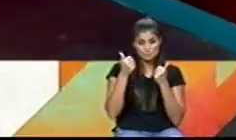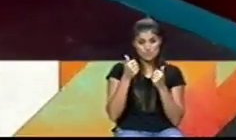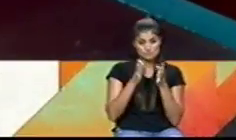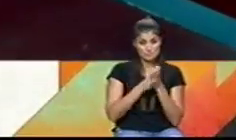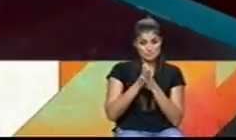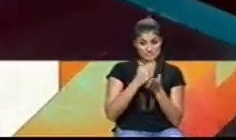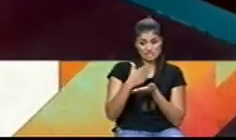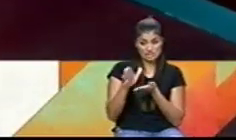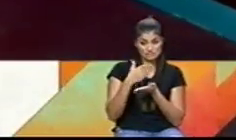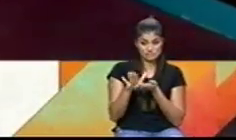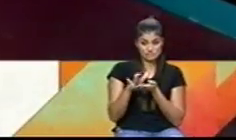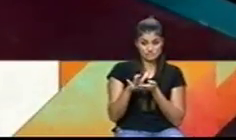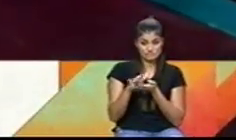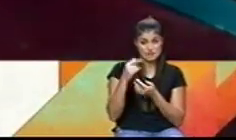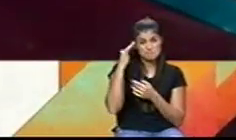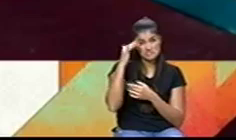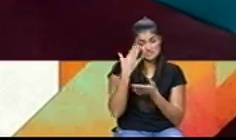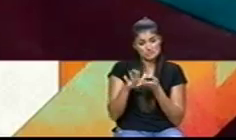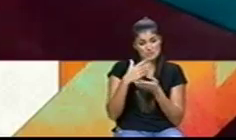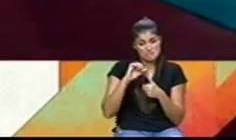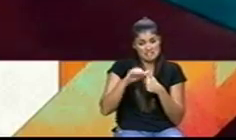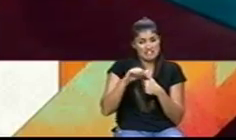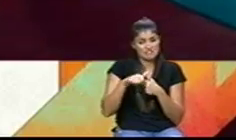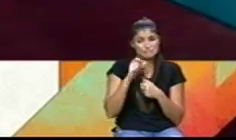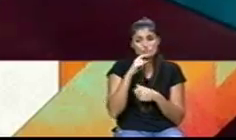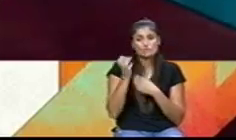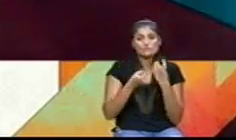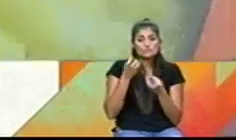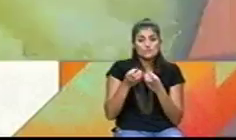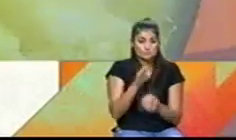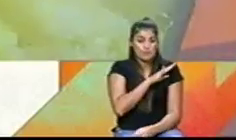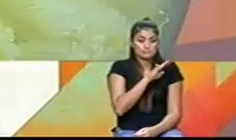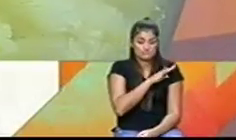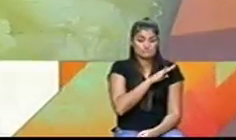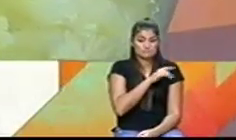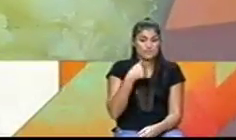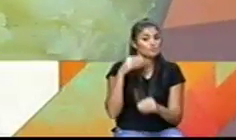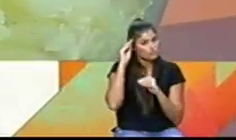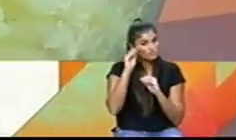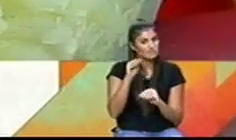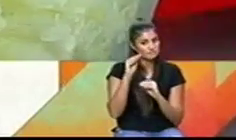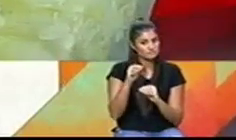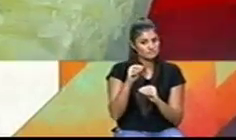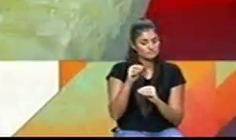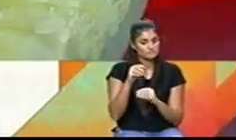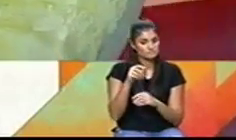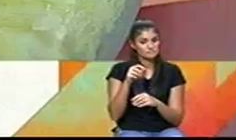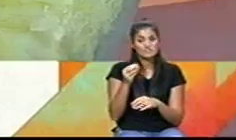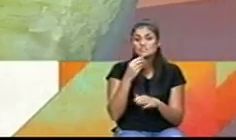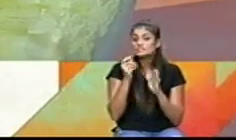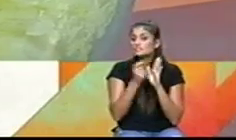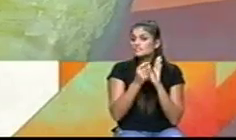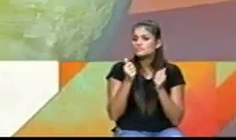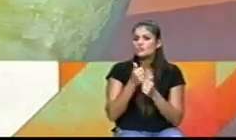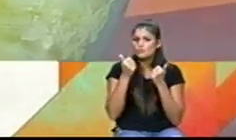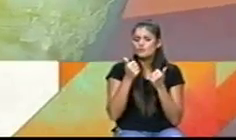aproveitamentos. Imagina que te sobraram algumas batatas, podes cozer batata de propósito para isso, até aconselho. Sim. Fica uma receita muito boa. Ou então